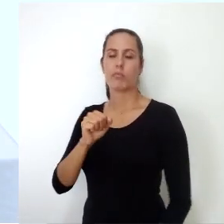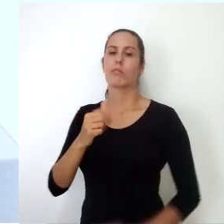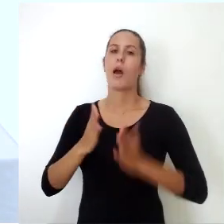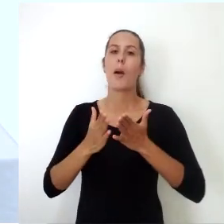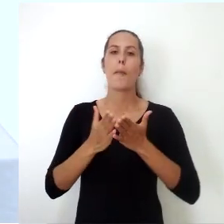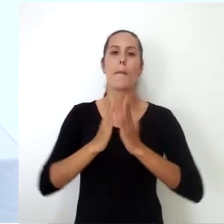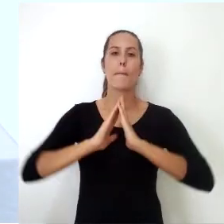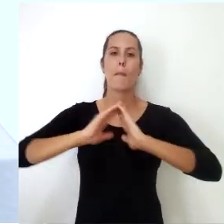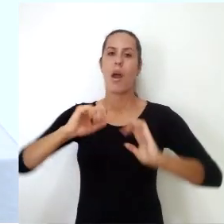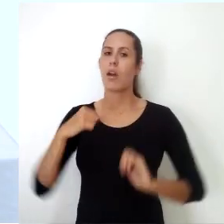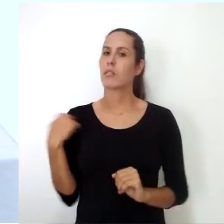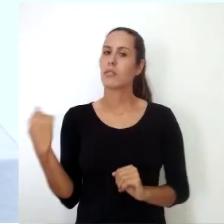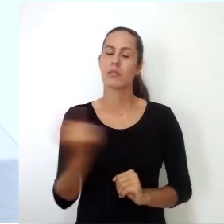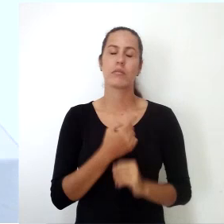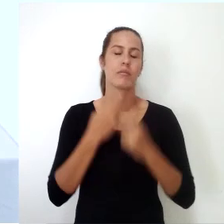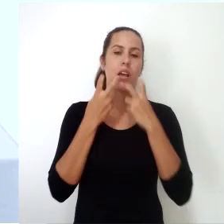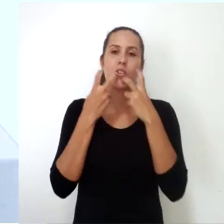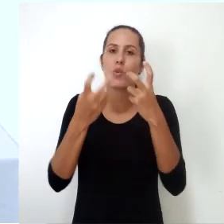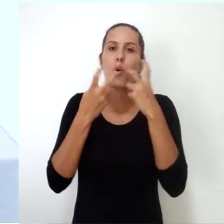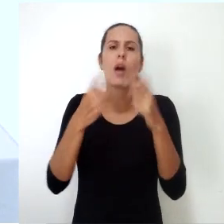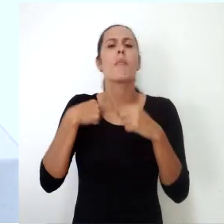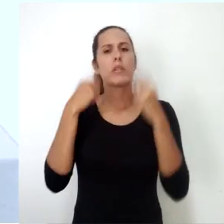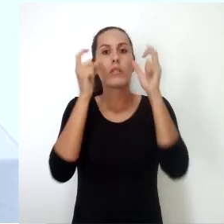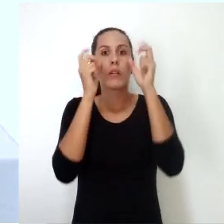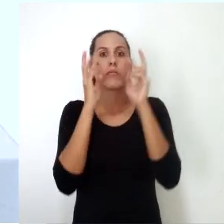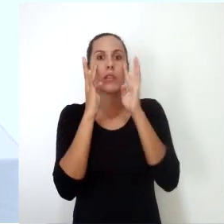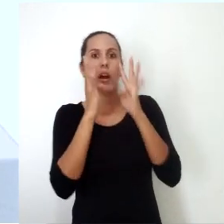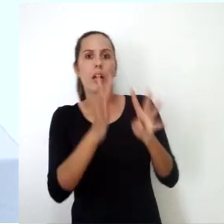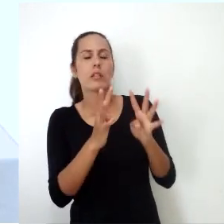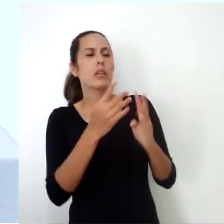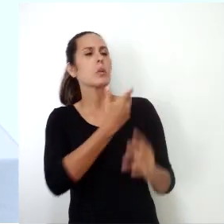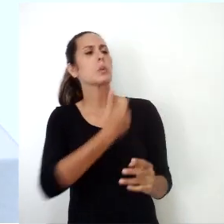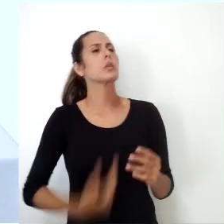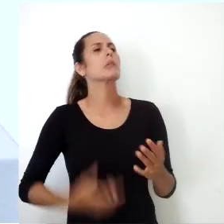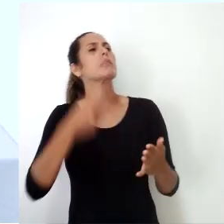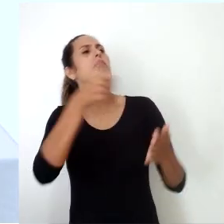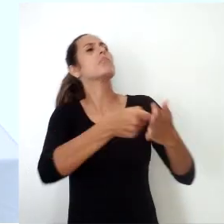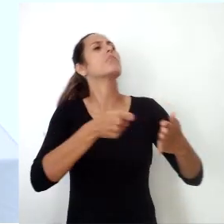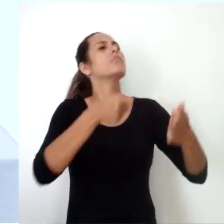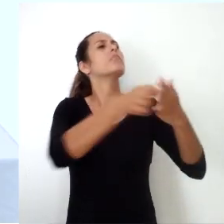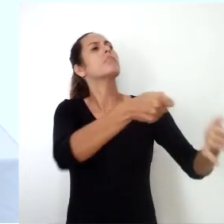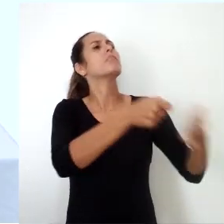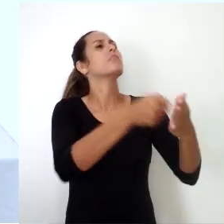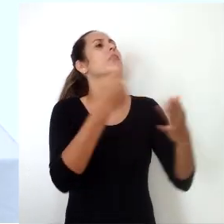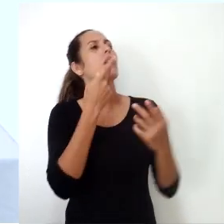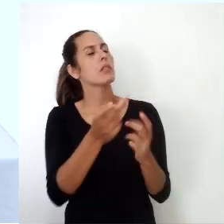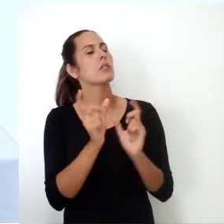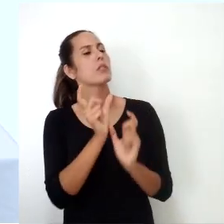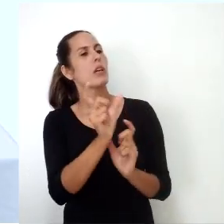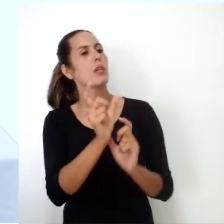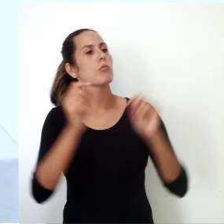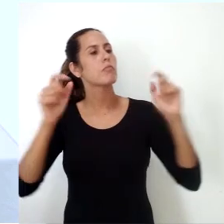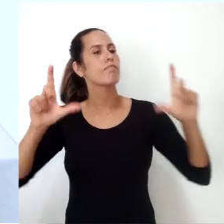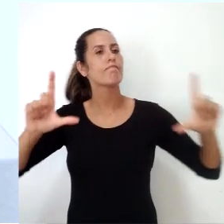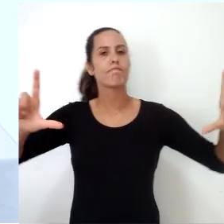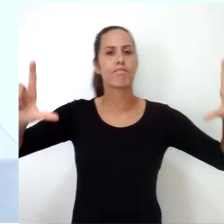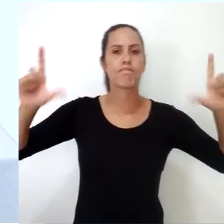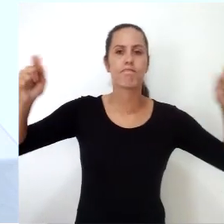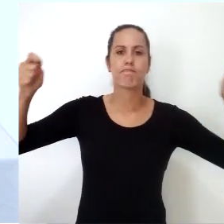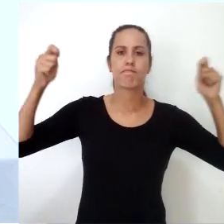né? E a gente tem que ficar ligado e cobrar das autoridades e trazer essa questão